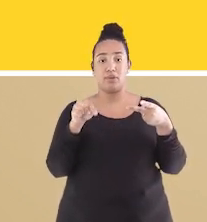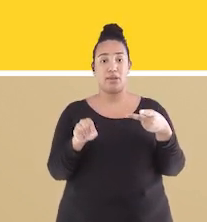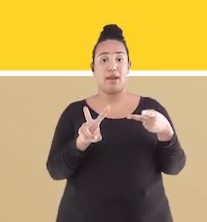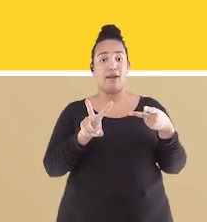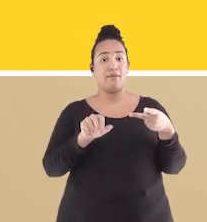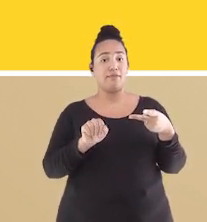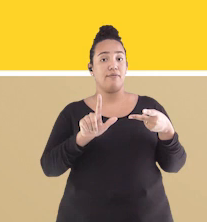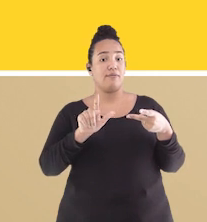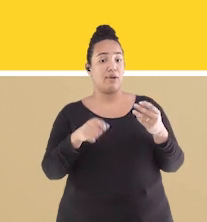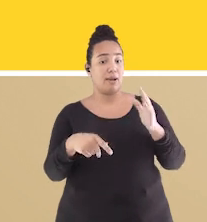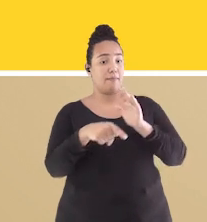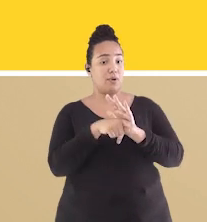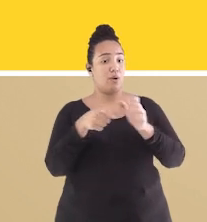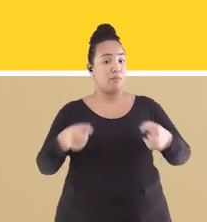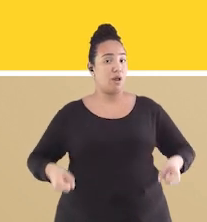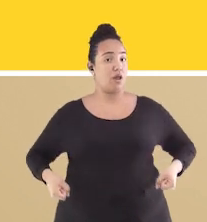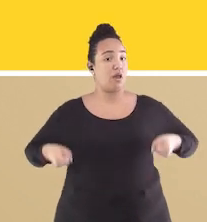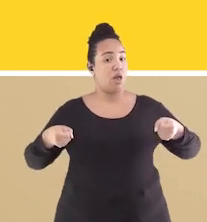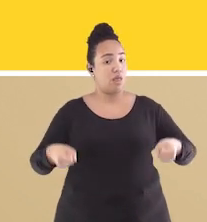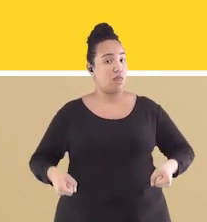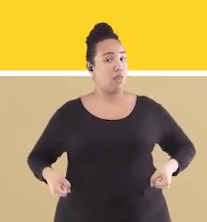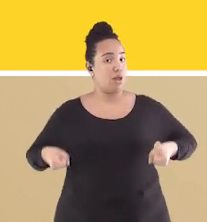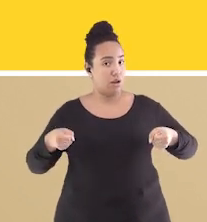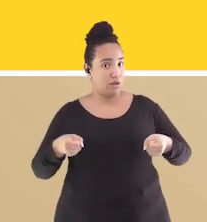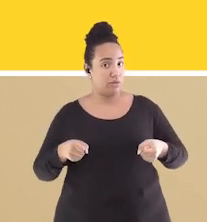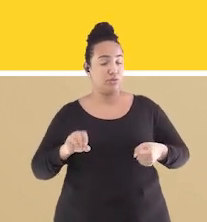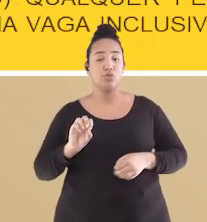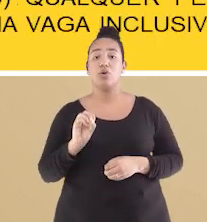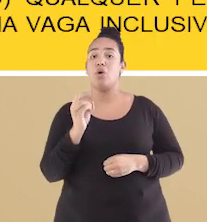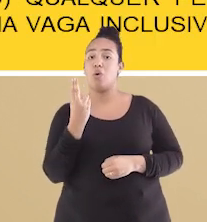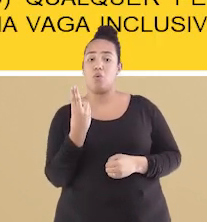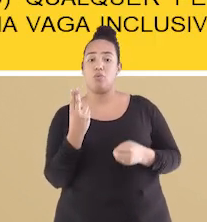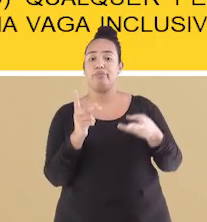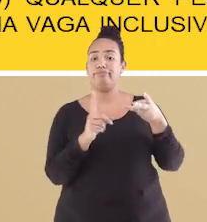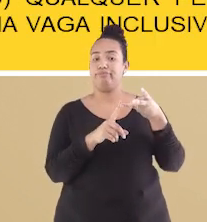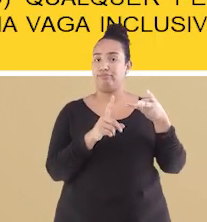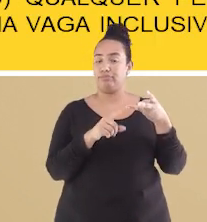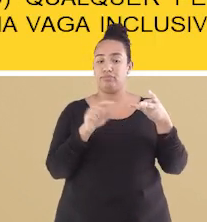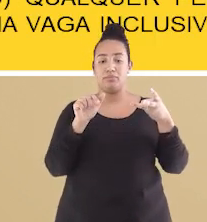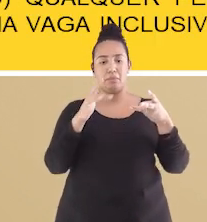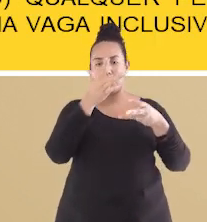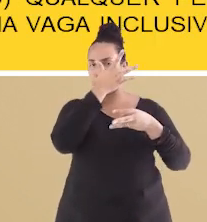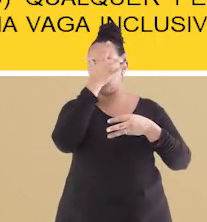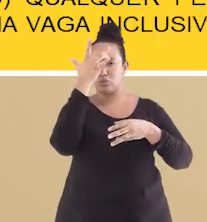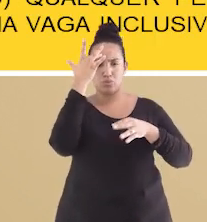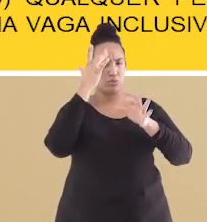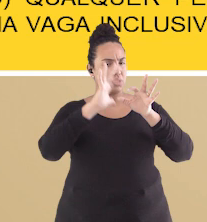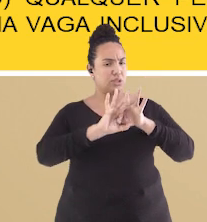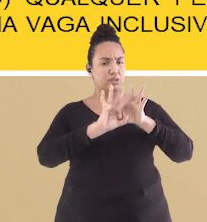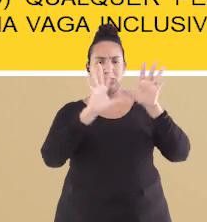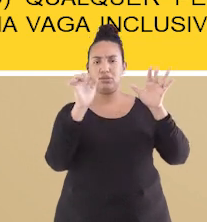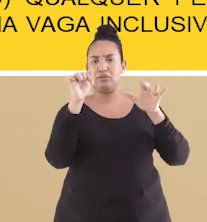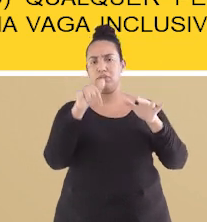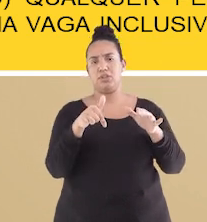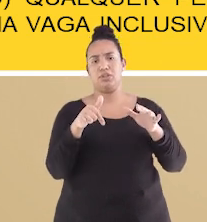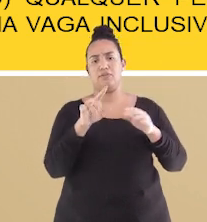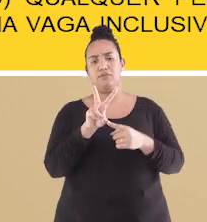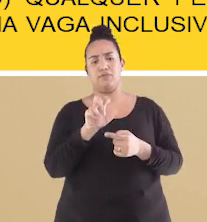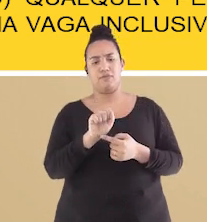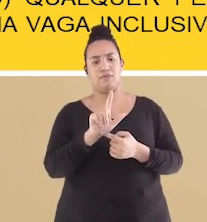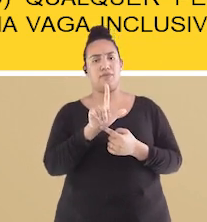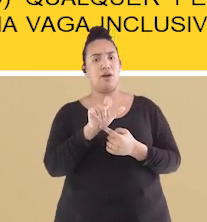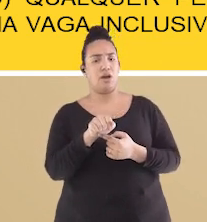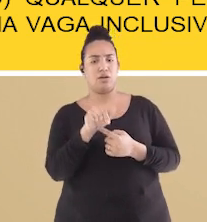vaga é exclusiva para cadeirante. Ou letra C. Qualquer pessoa pode estacionar na